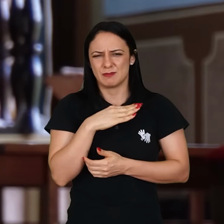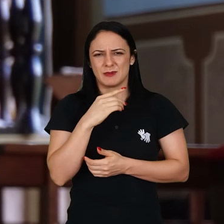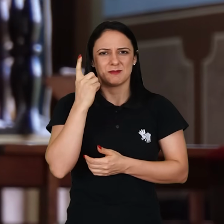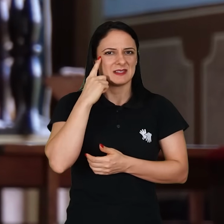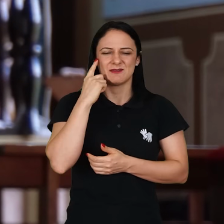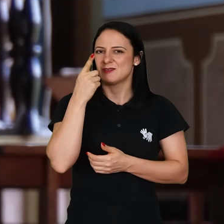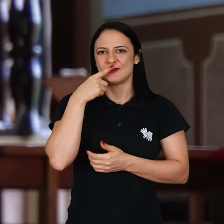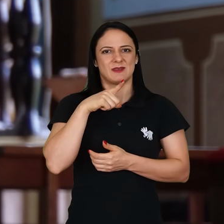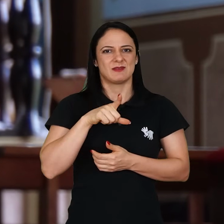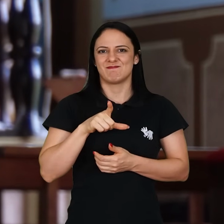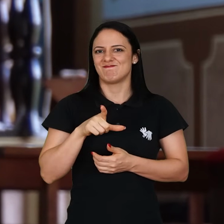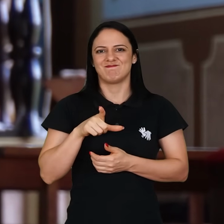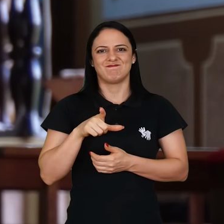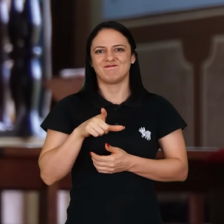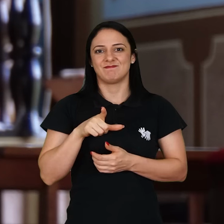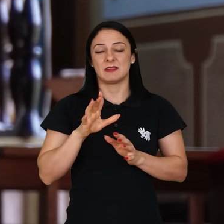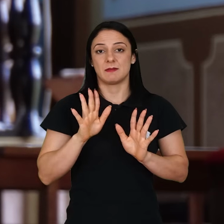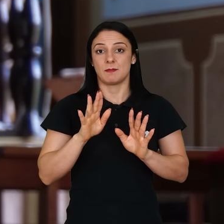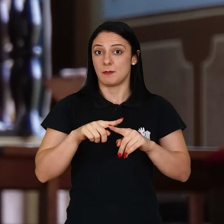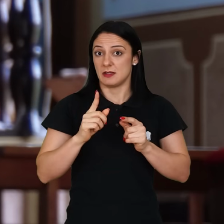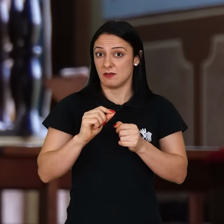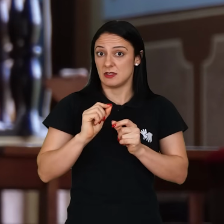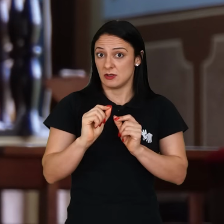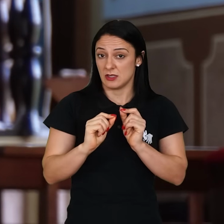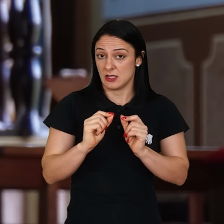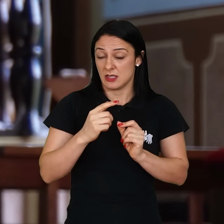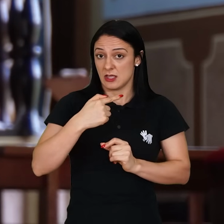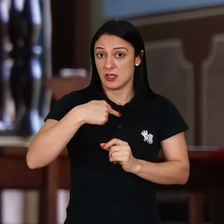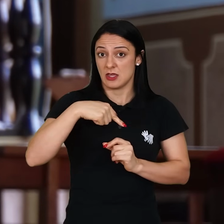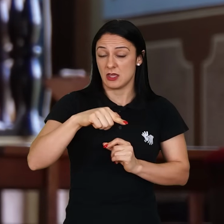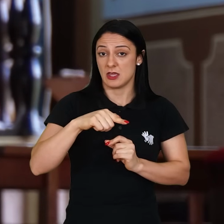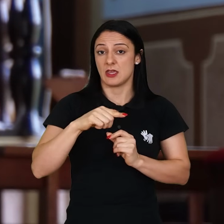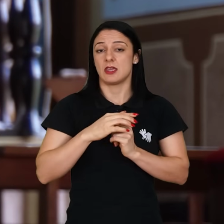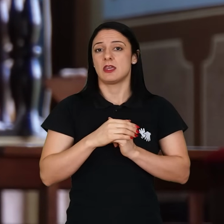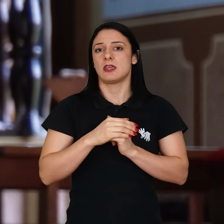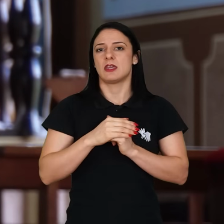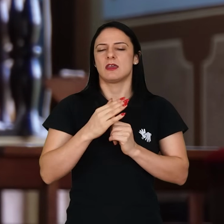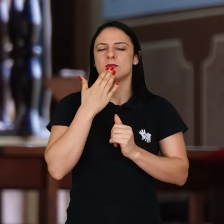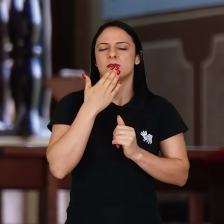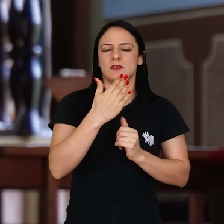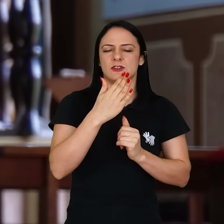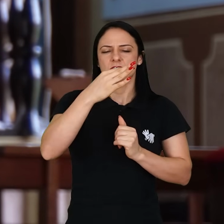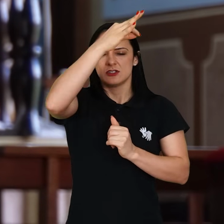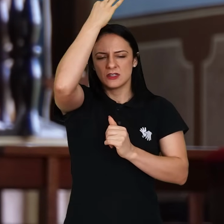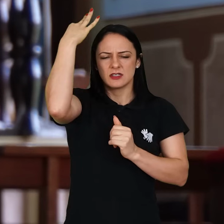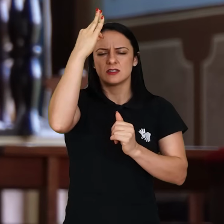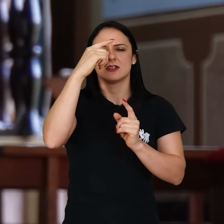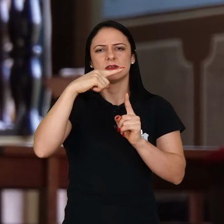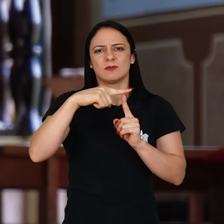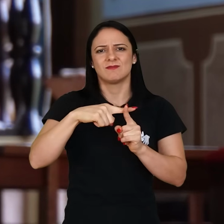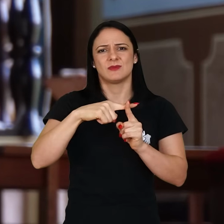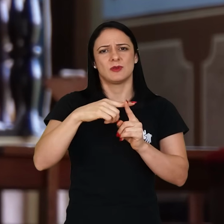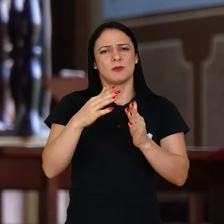Eu pensava que não ia ter jeito. Aí o que eu fazia? Eu corria na porta dela e falava, Santa Cruz,